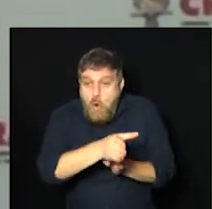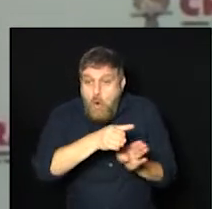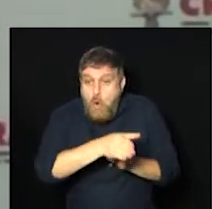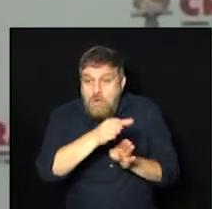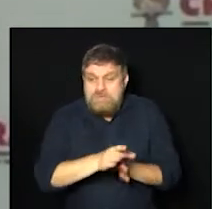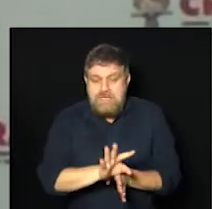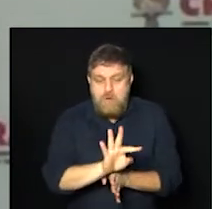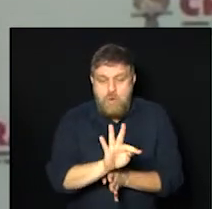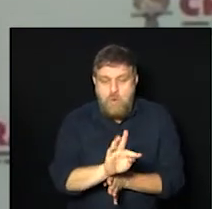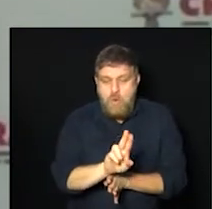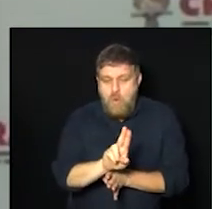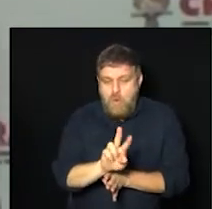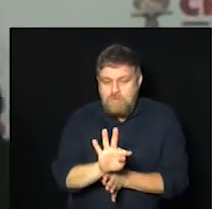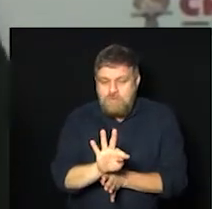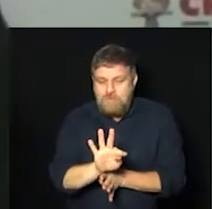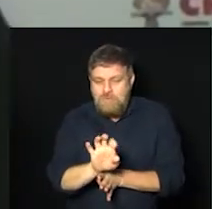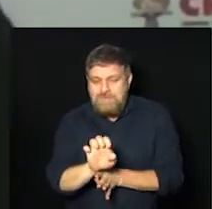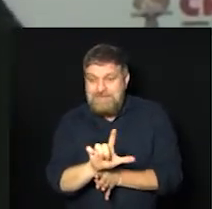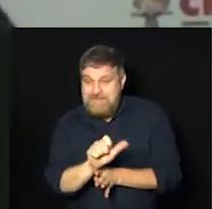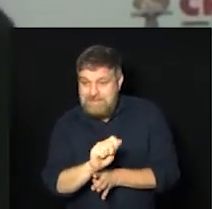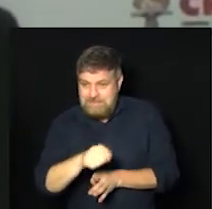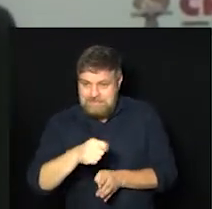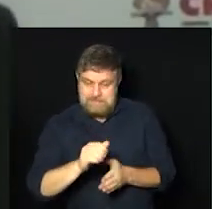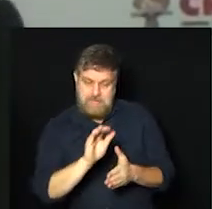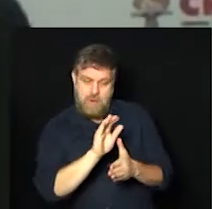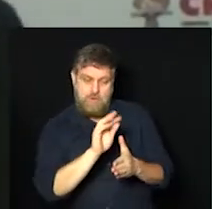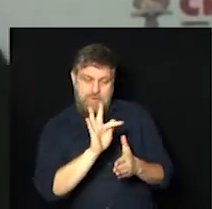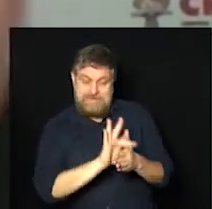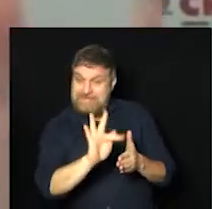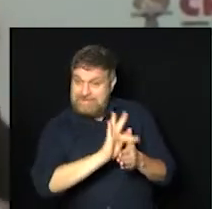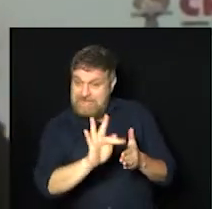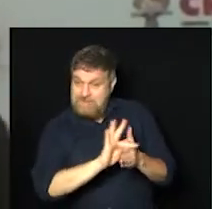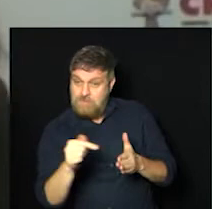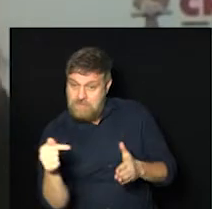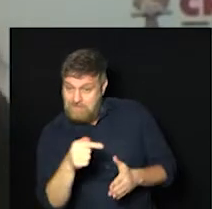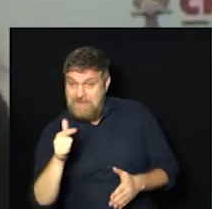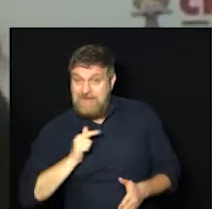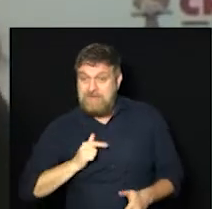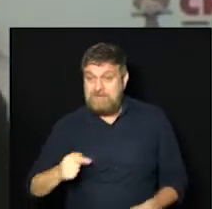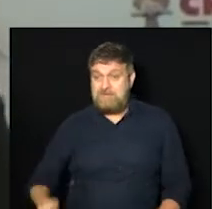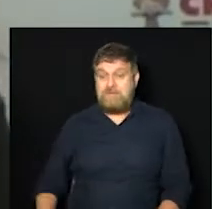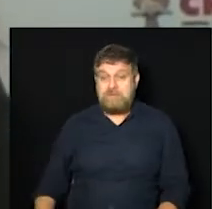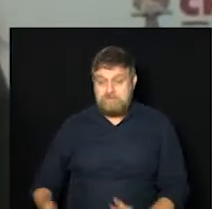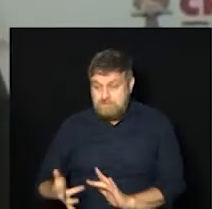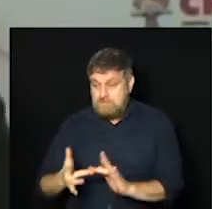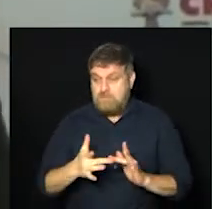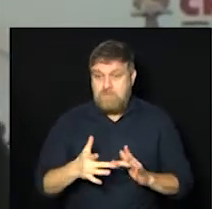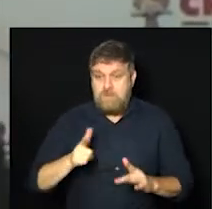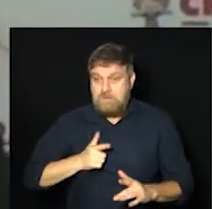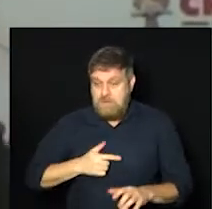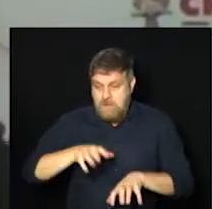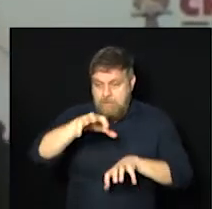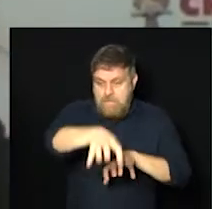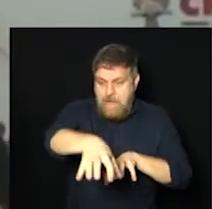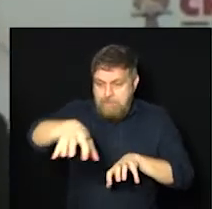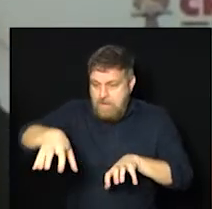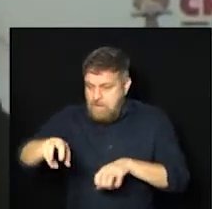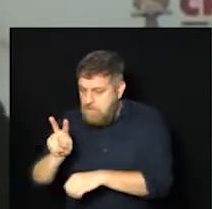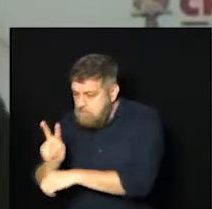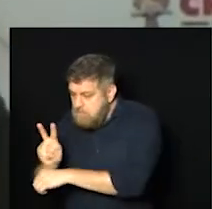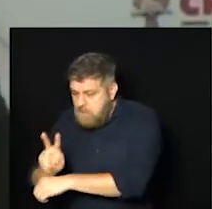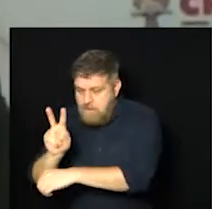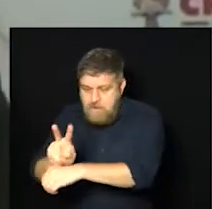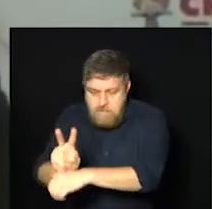e a partir dessa notificação, existe uma rede de vagas onde os casos são distribuídos para